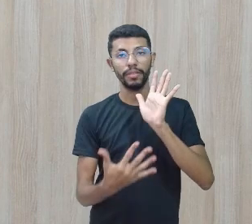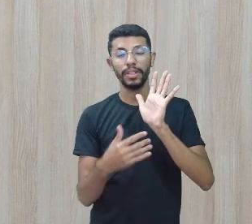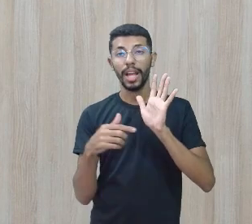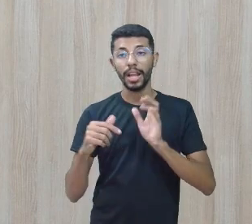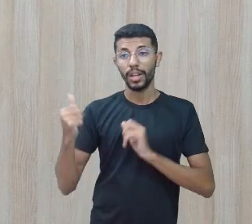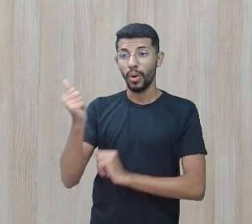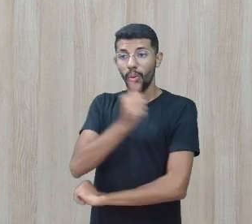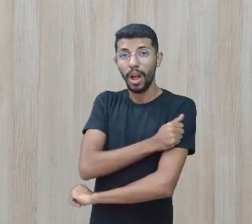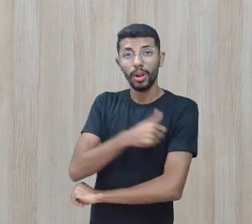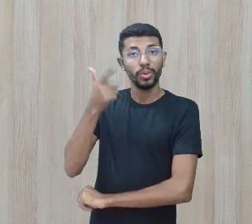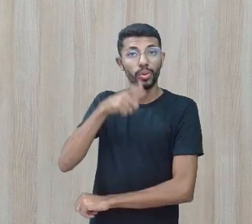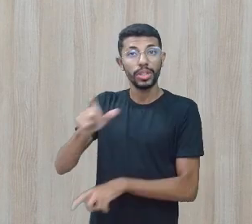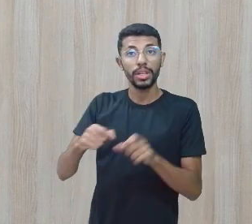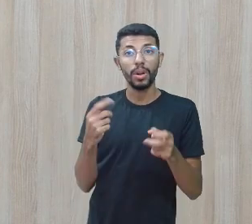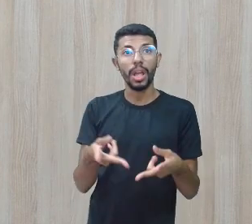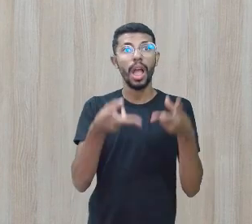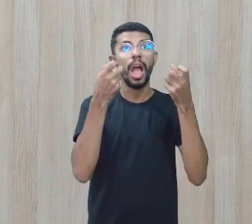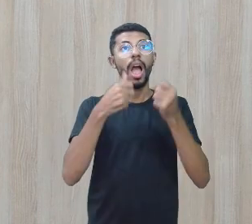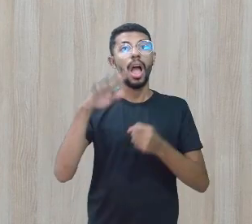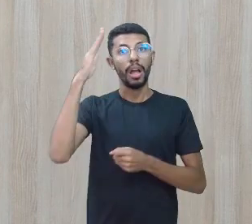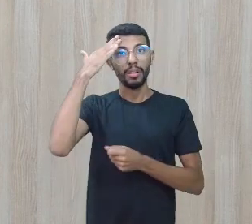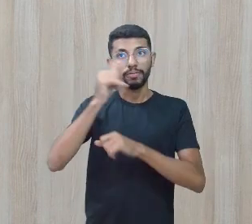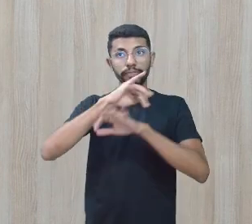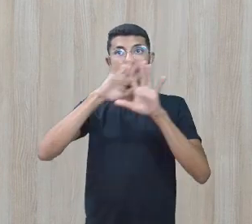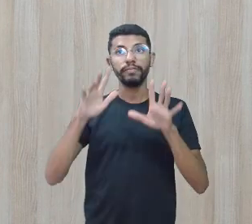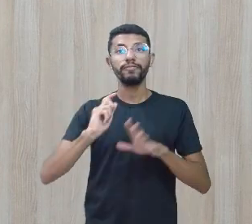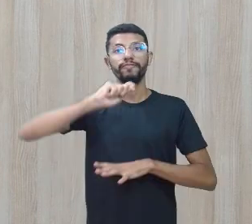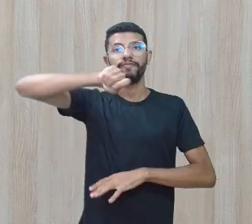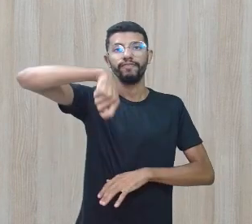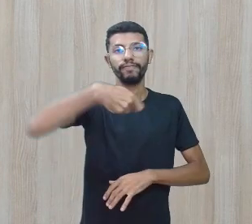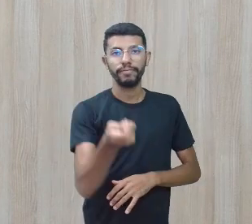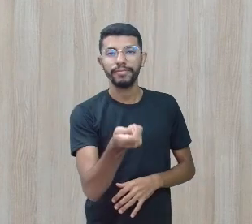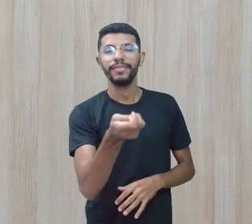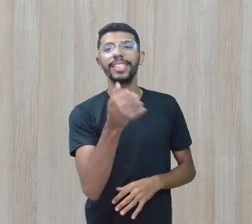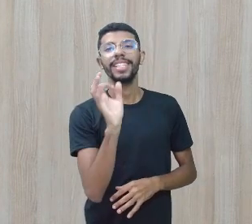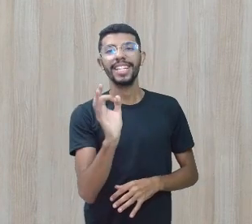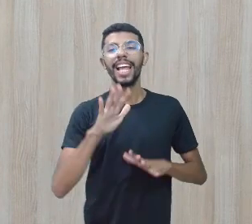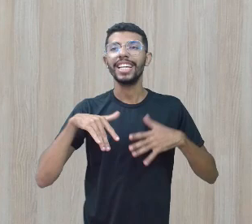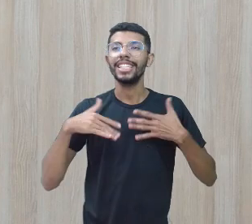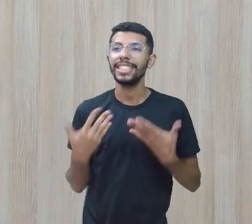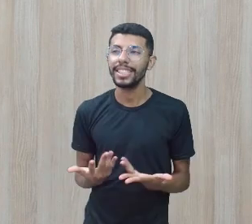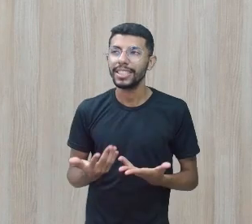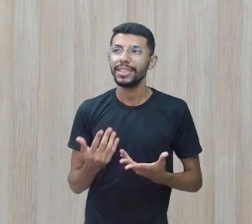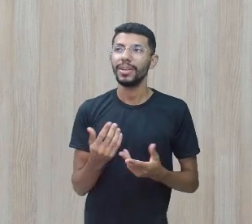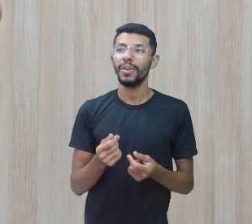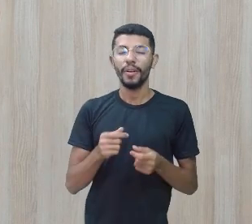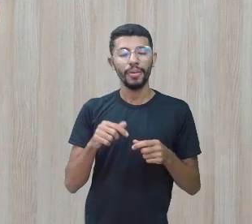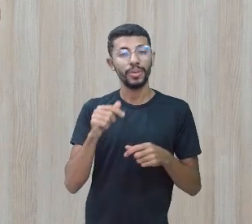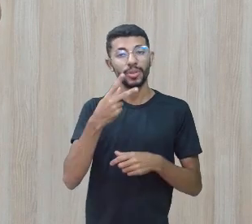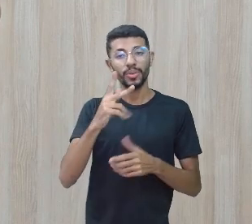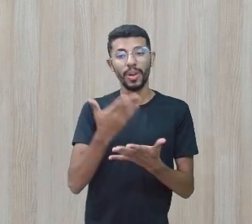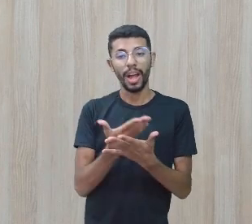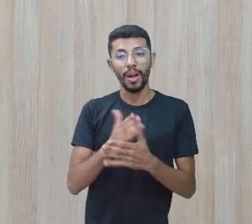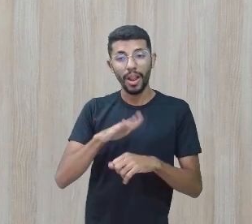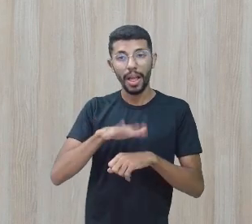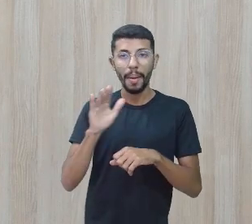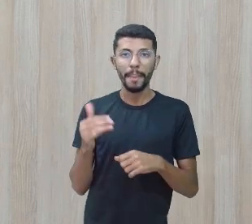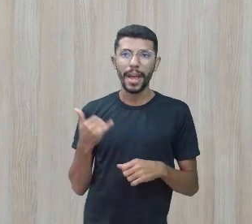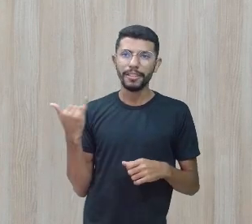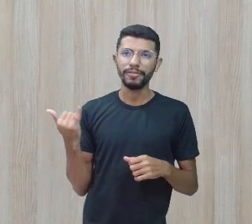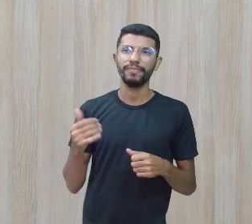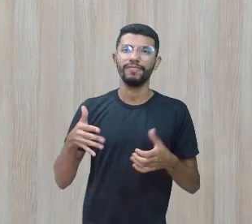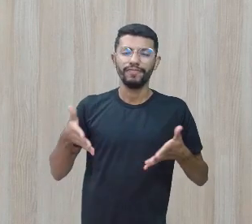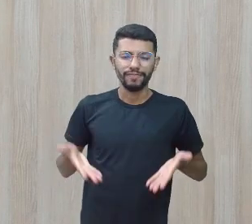ele faça logo esse reconhecimento e diga o sinal. Então, vai deixar a sua aula mais rica, vai